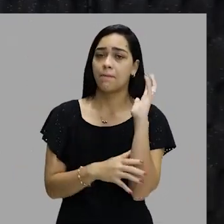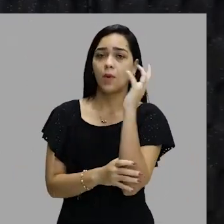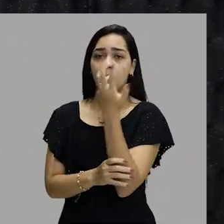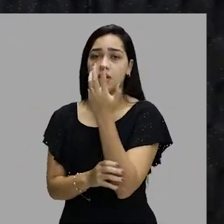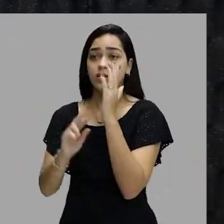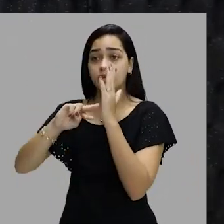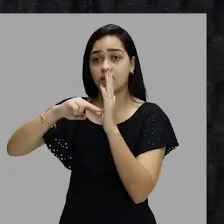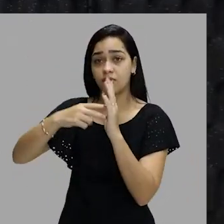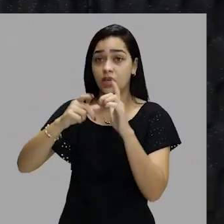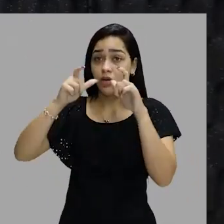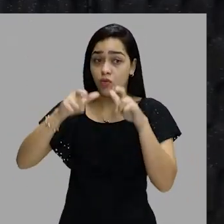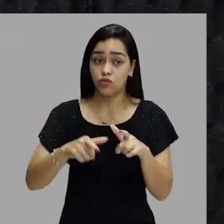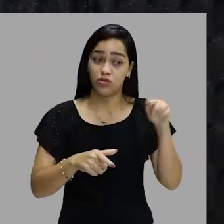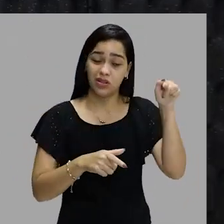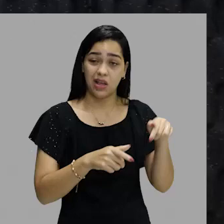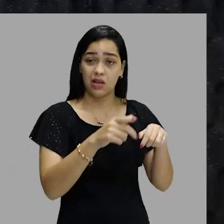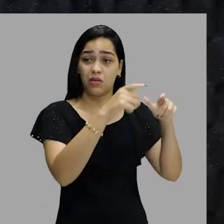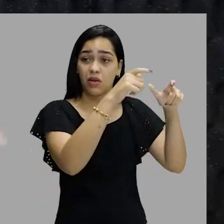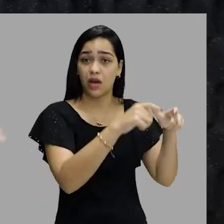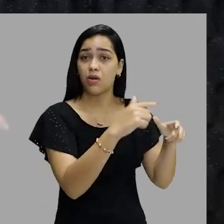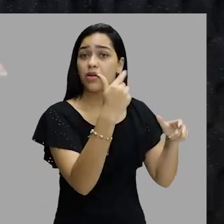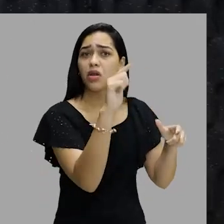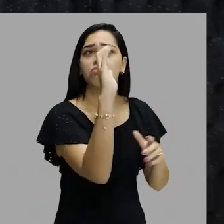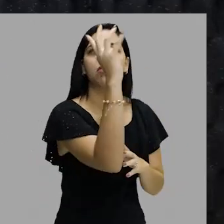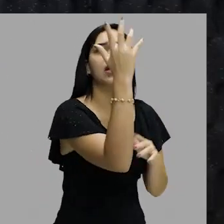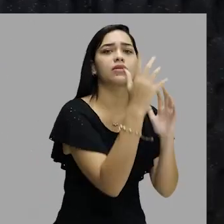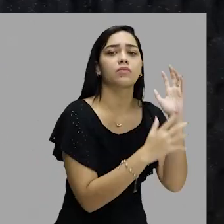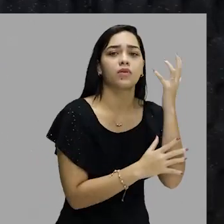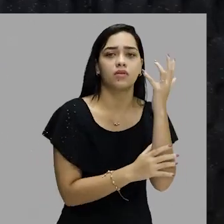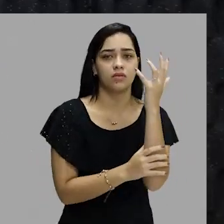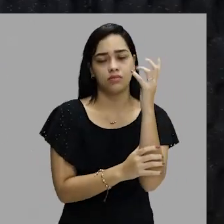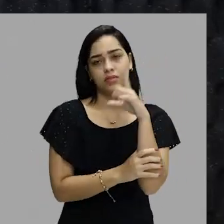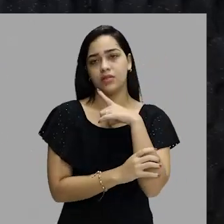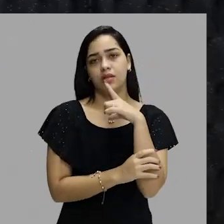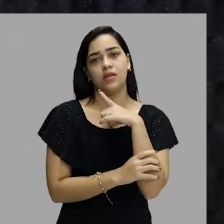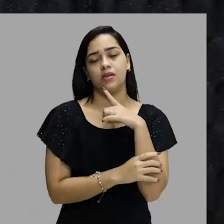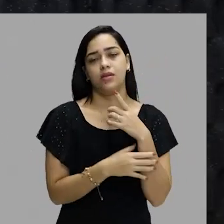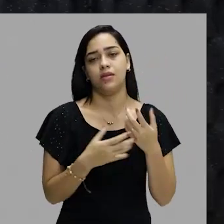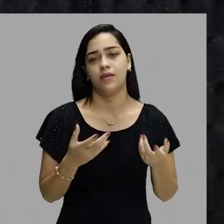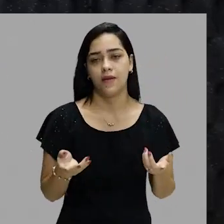então significa que onde ele está não tem essas belezas que as palmeiras